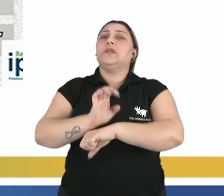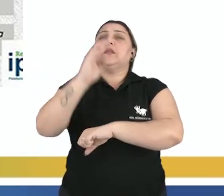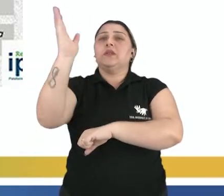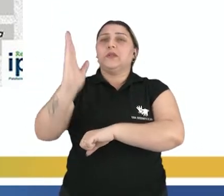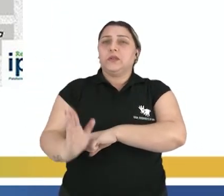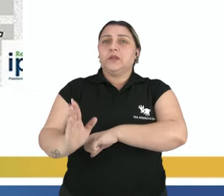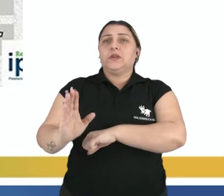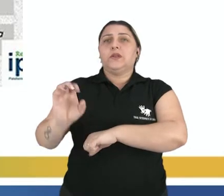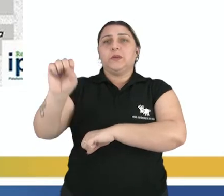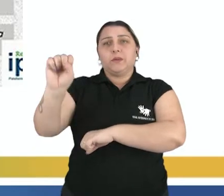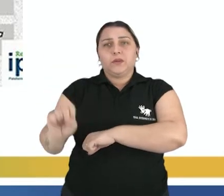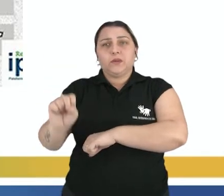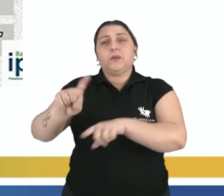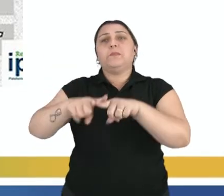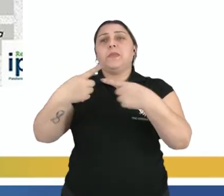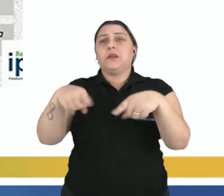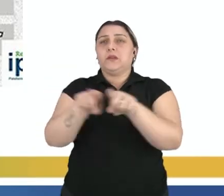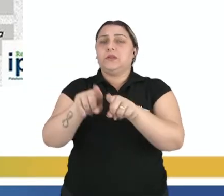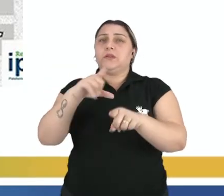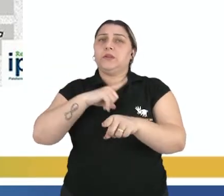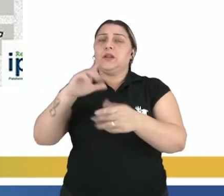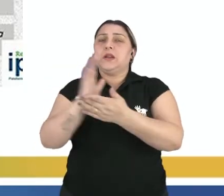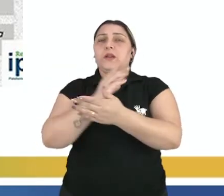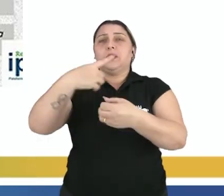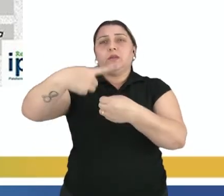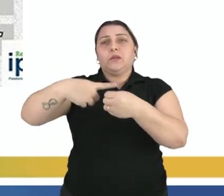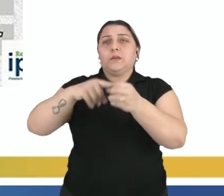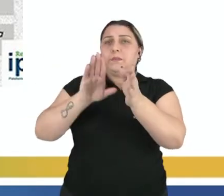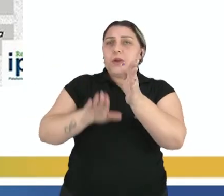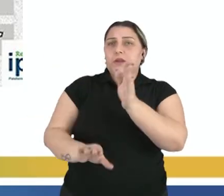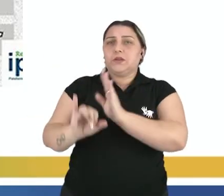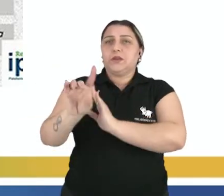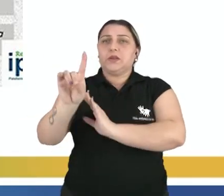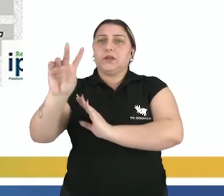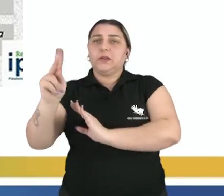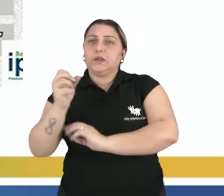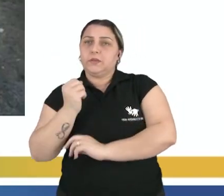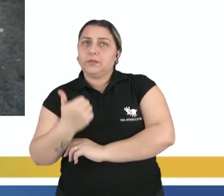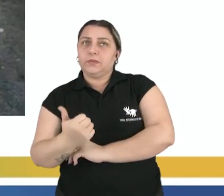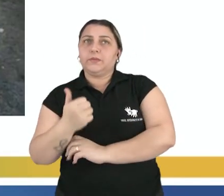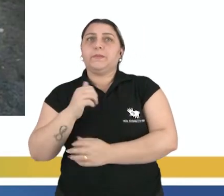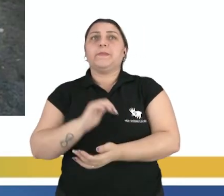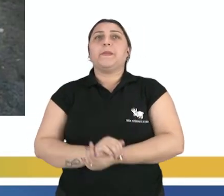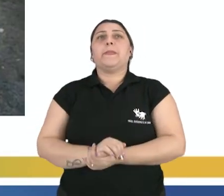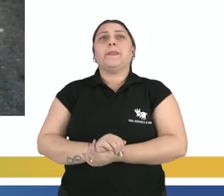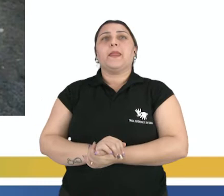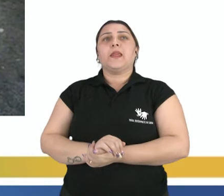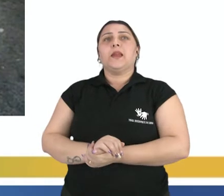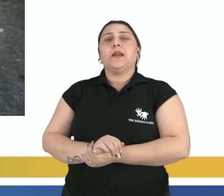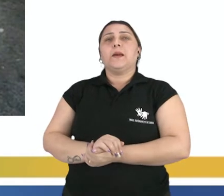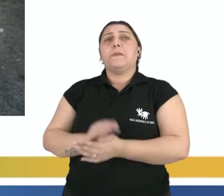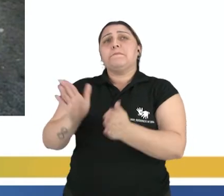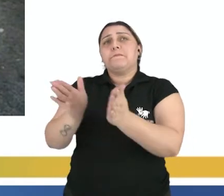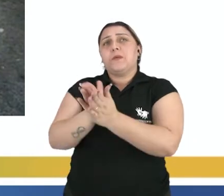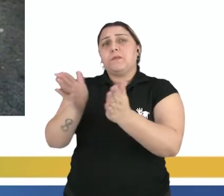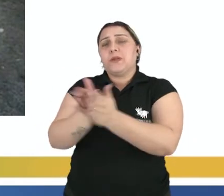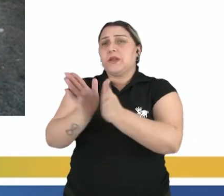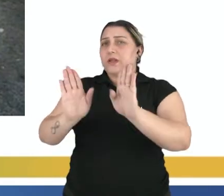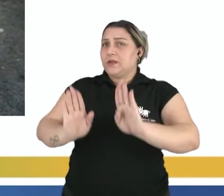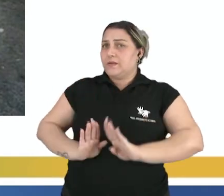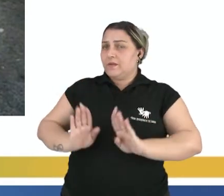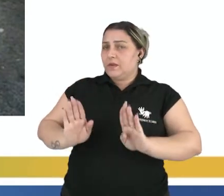principalmente da região sul, mas ele também tem alguns municípios com baixo IDH, tá bom? E pobreza e